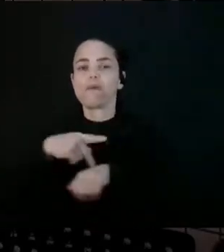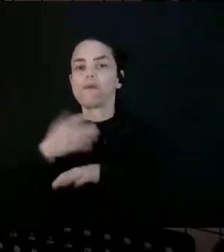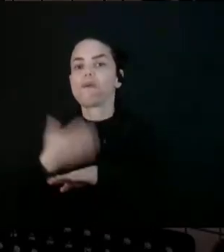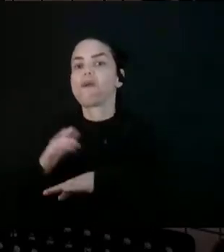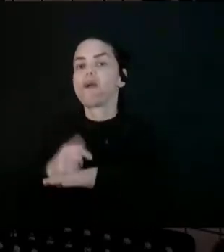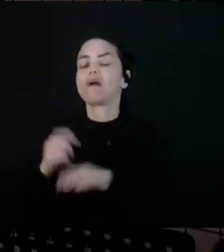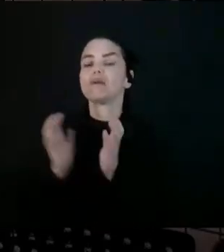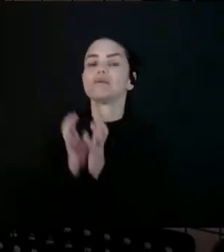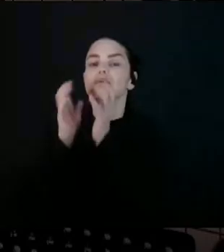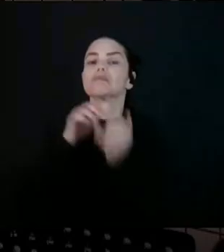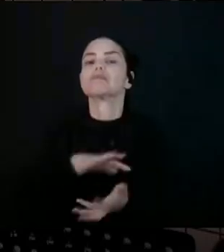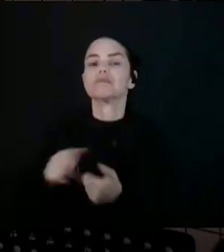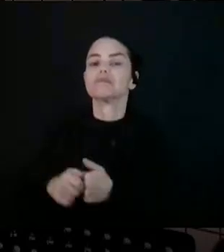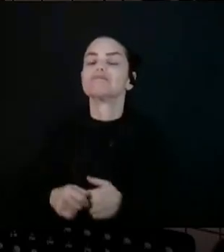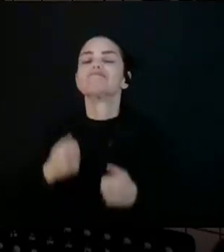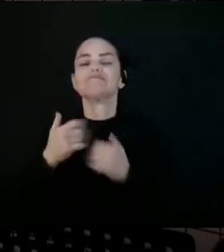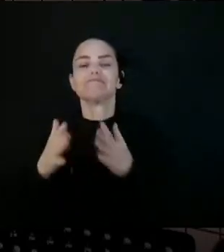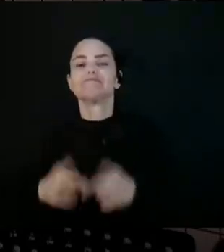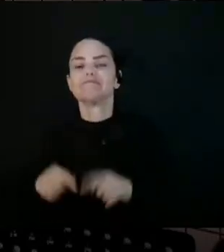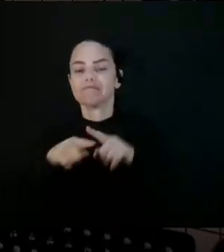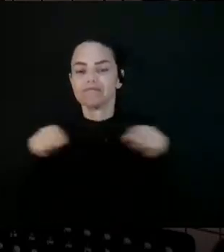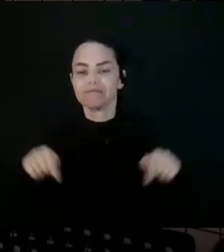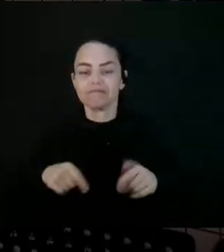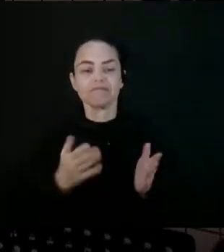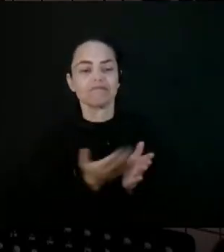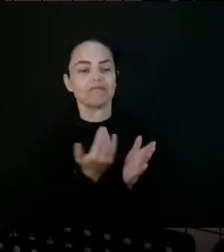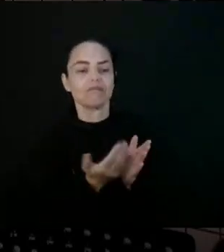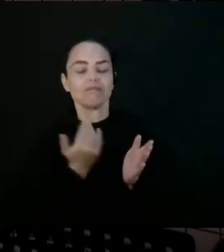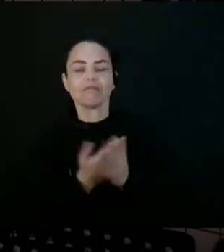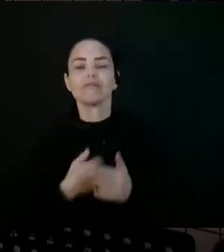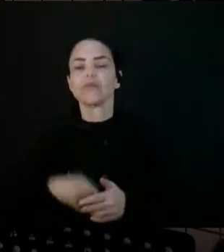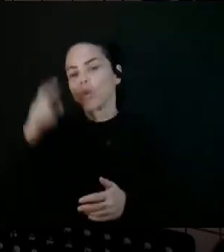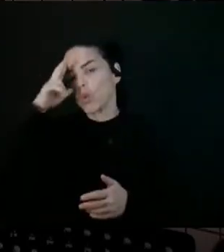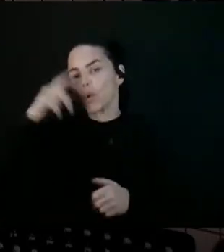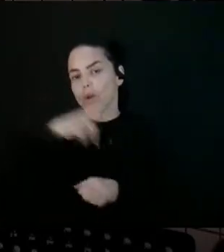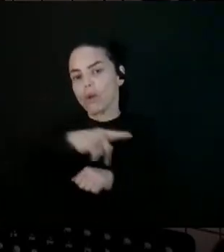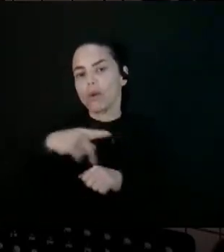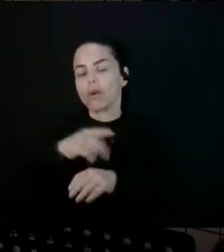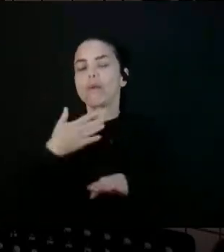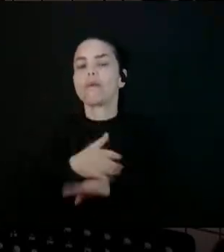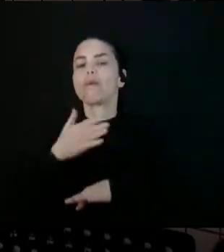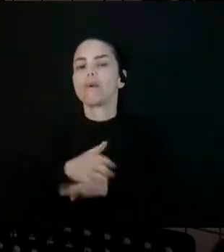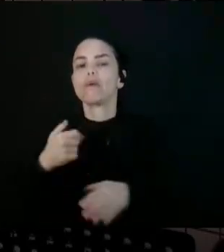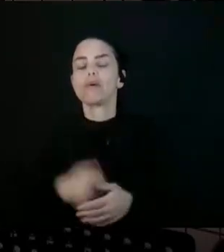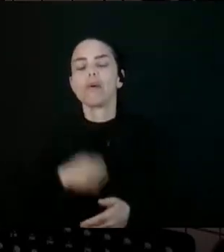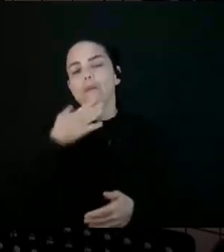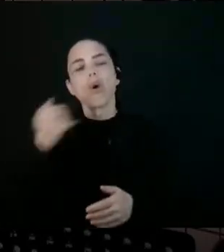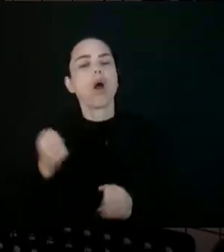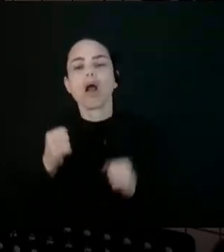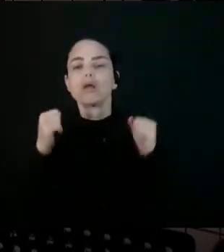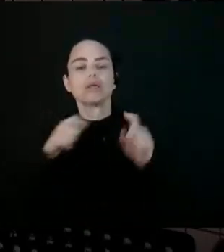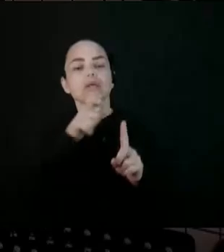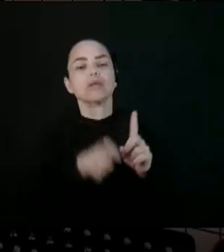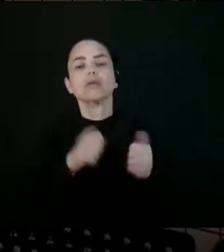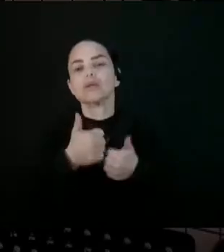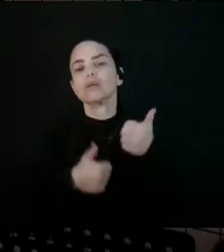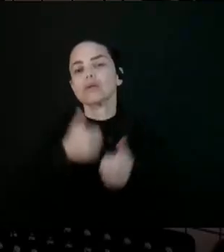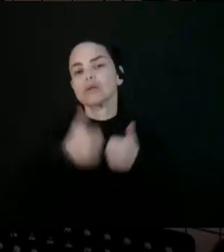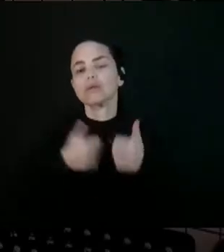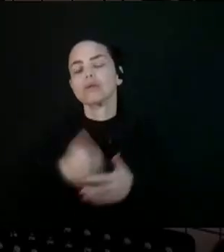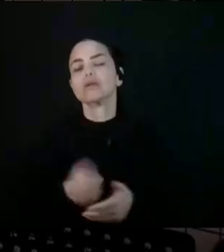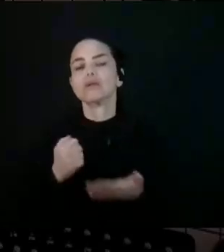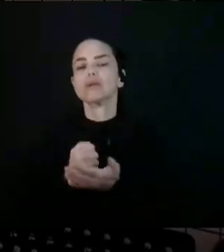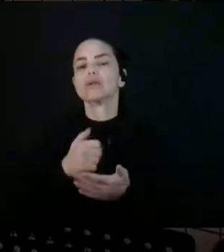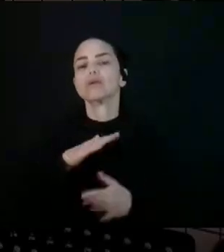vai um pouquinho além do álbum, né? Traz a história de cada país, quem está participando, quem é o melhor jogador. Ajudar as crianças a fazerem